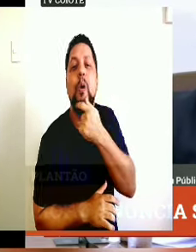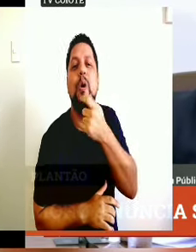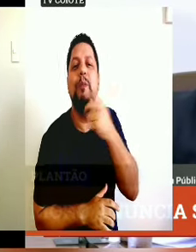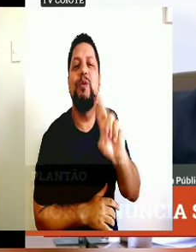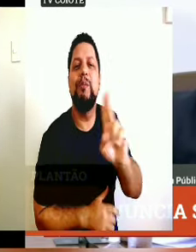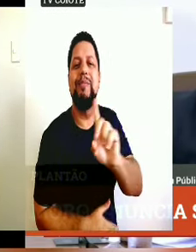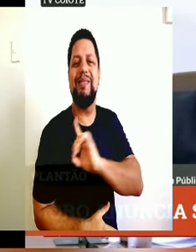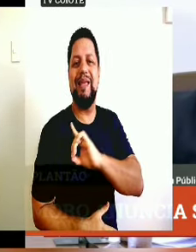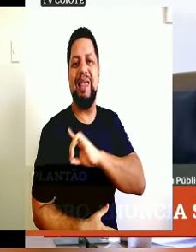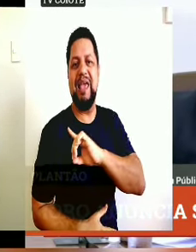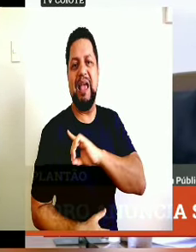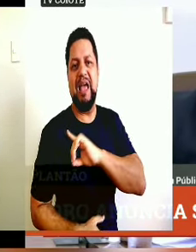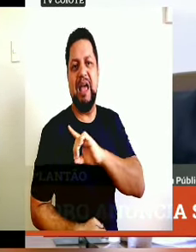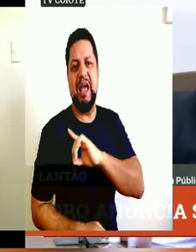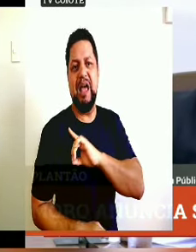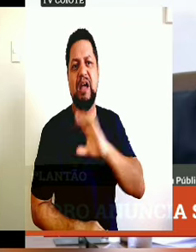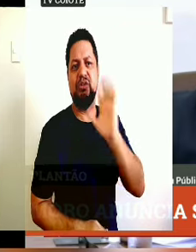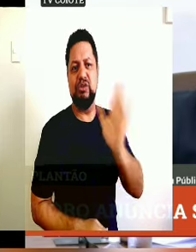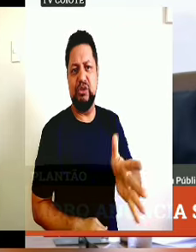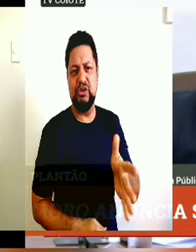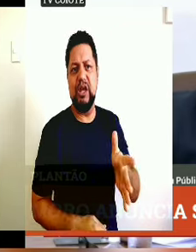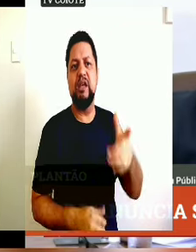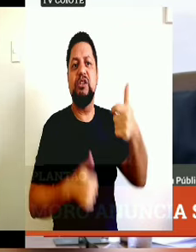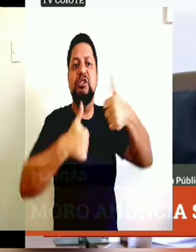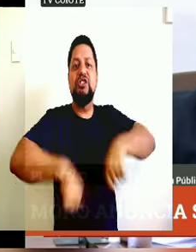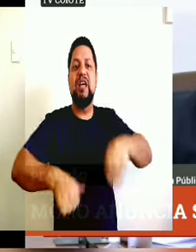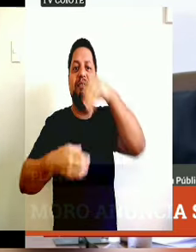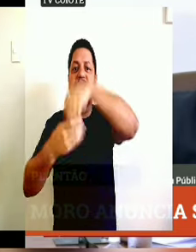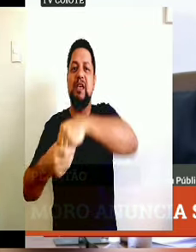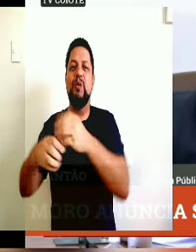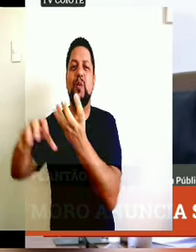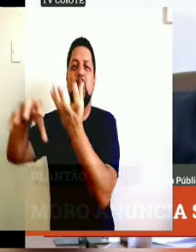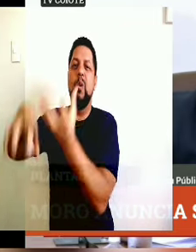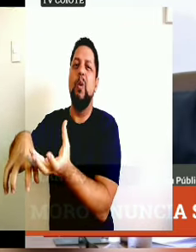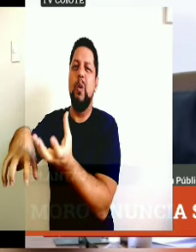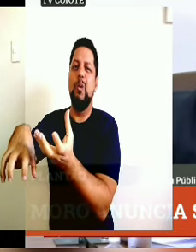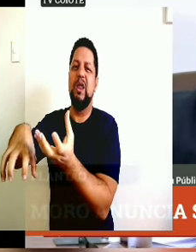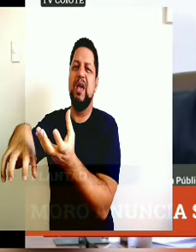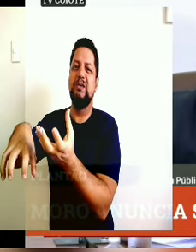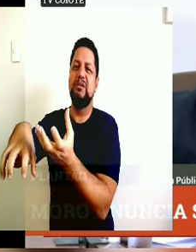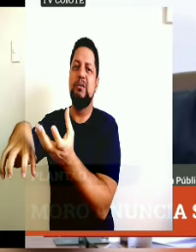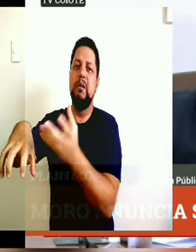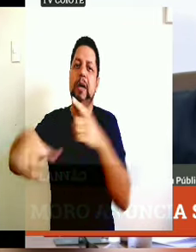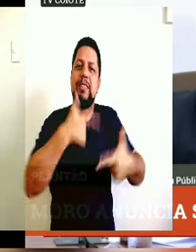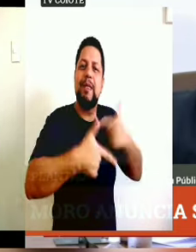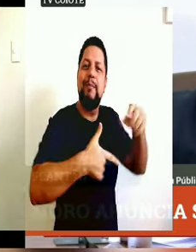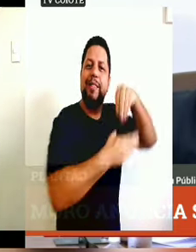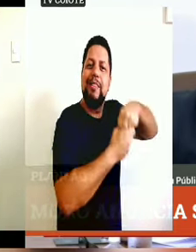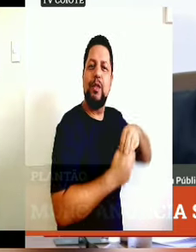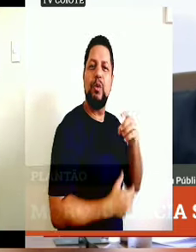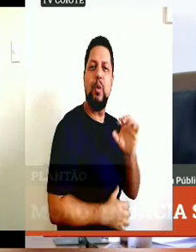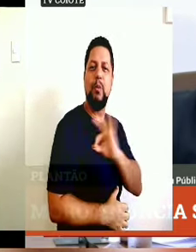que passou mais tempo no Congresso do que na ativa, na Polícia Federal.